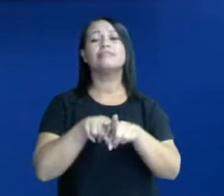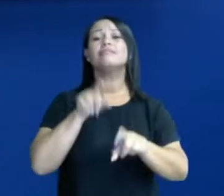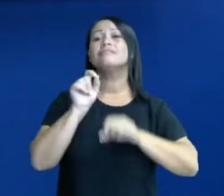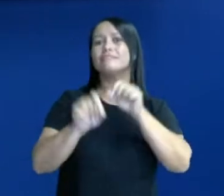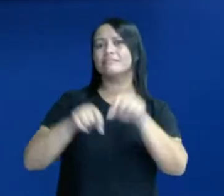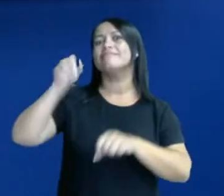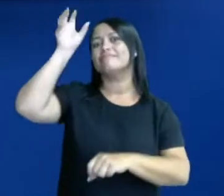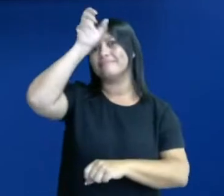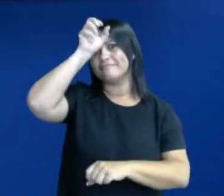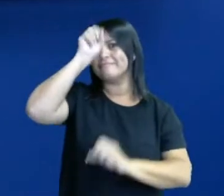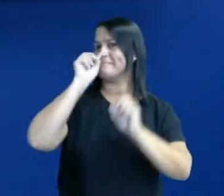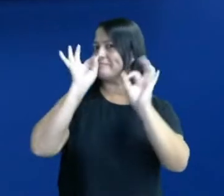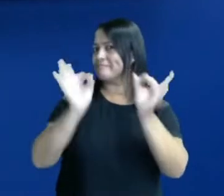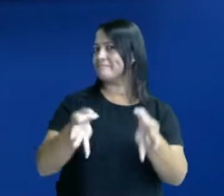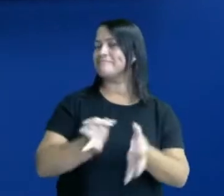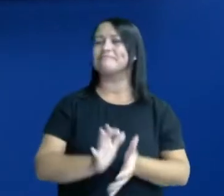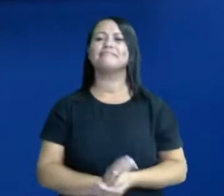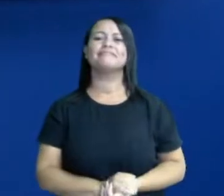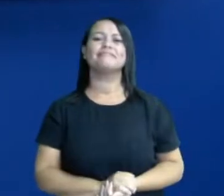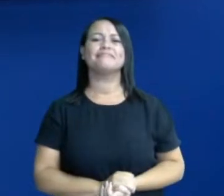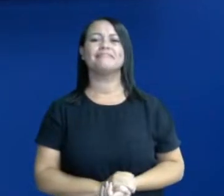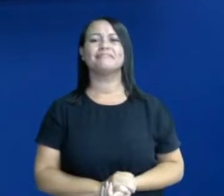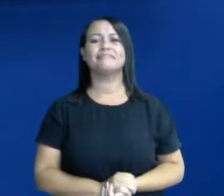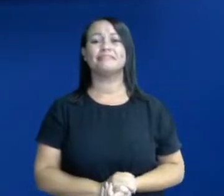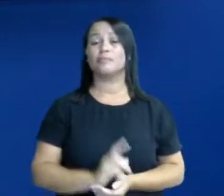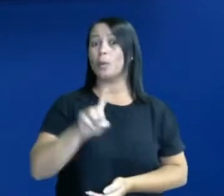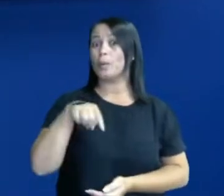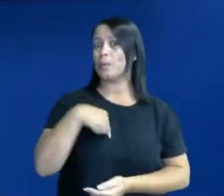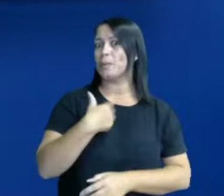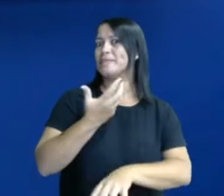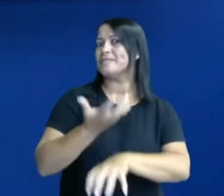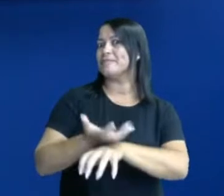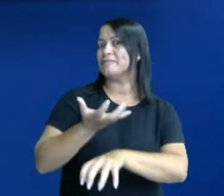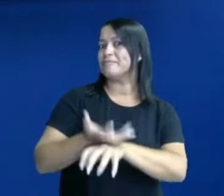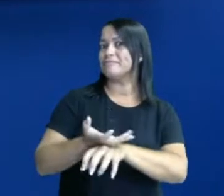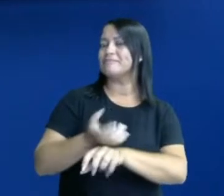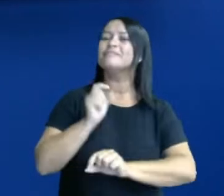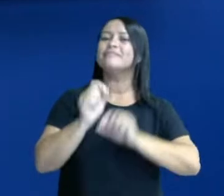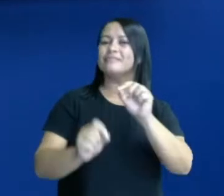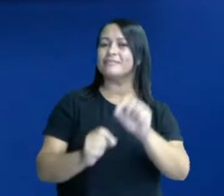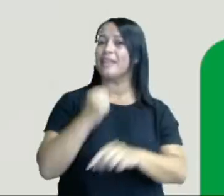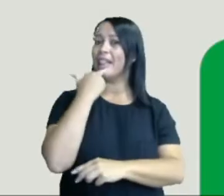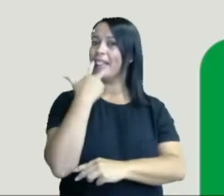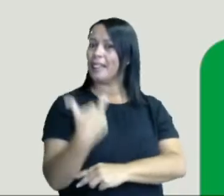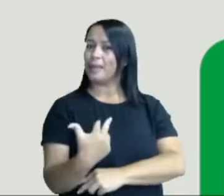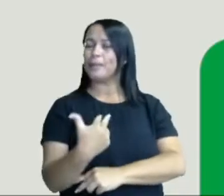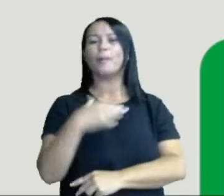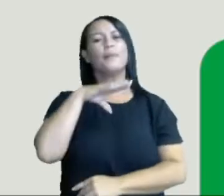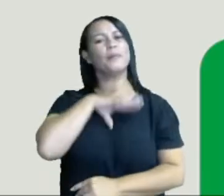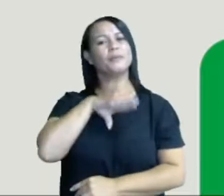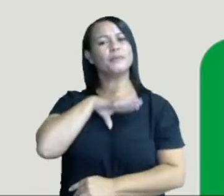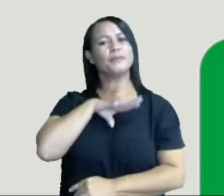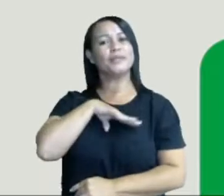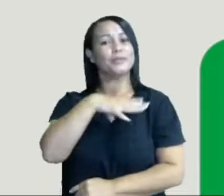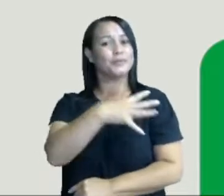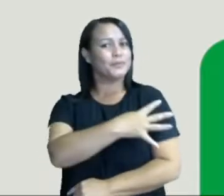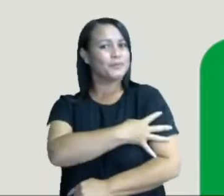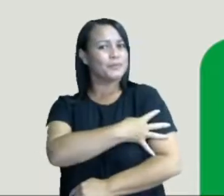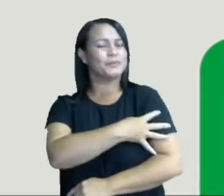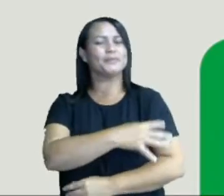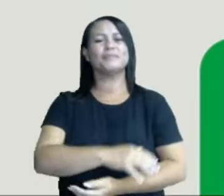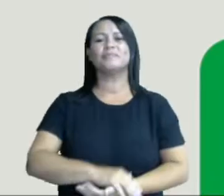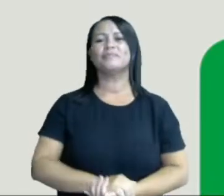vai aprender, tá certo? Nossa disciplina, Língua Portuguesa, do 4º